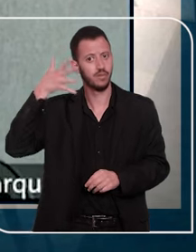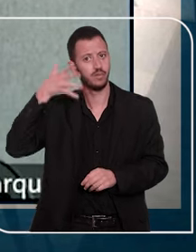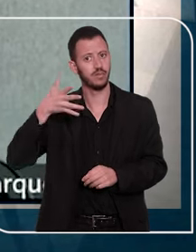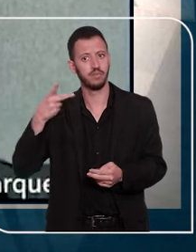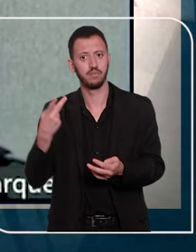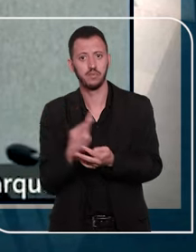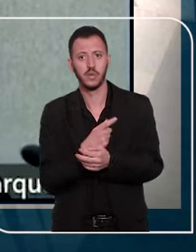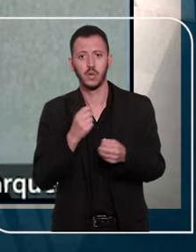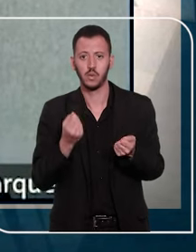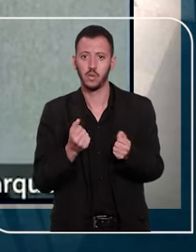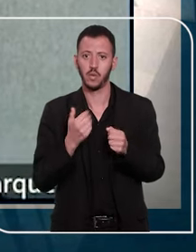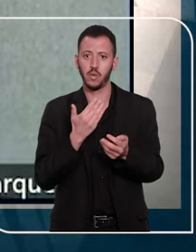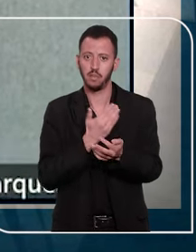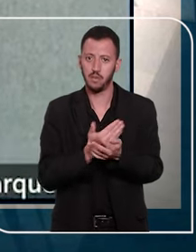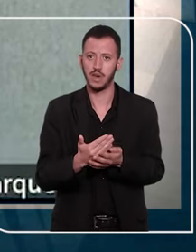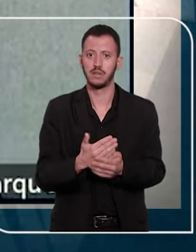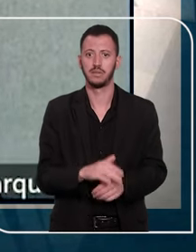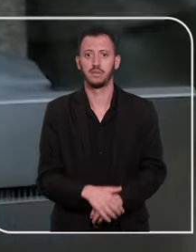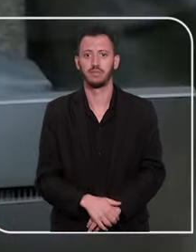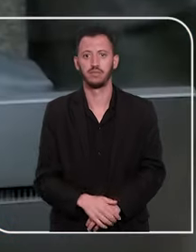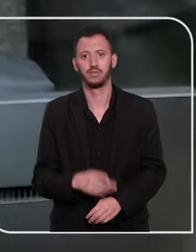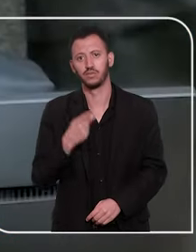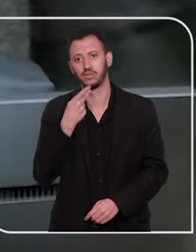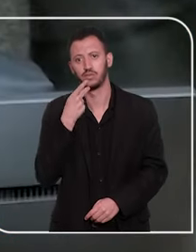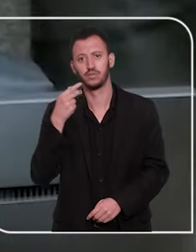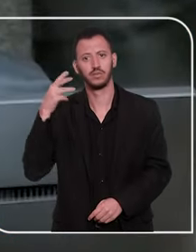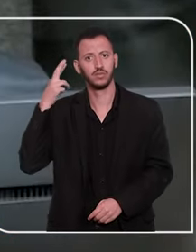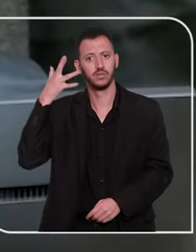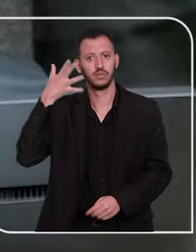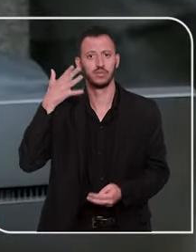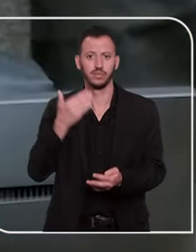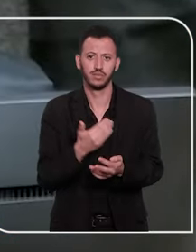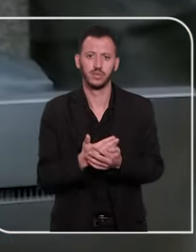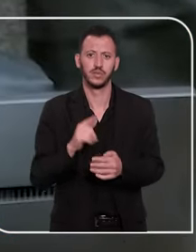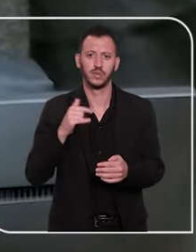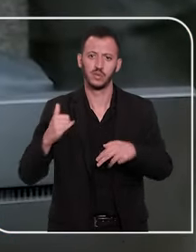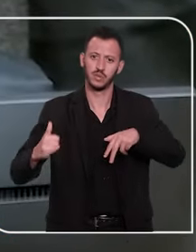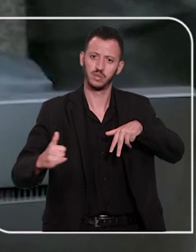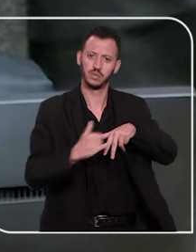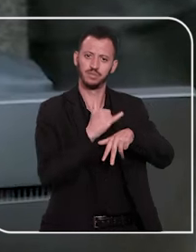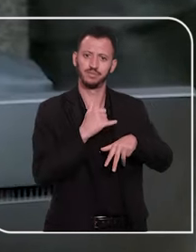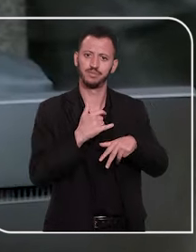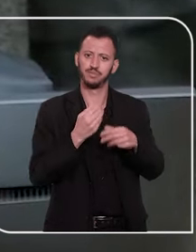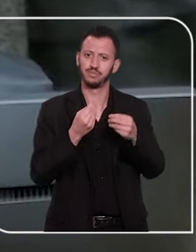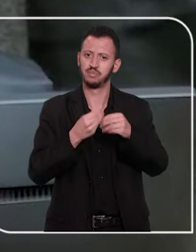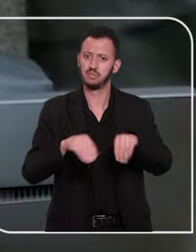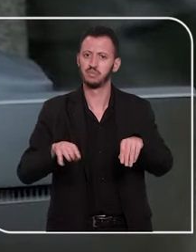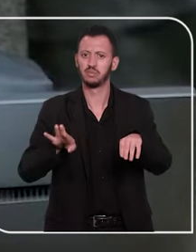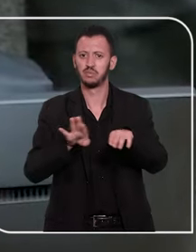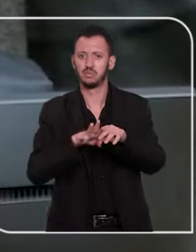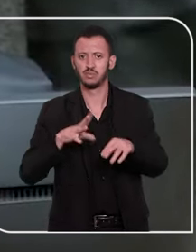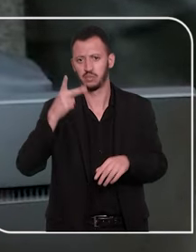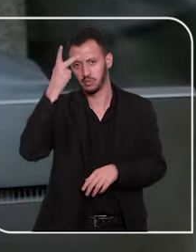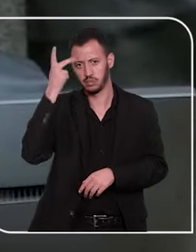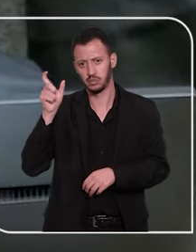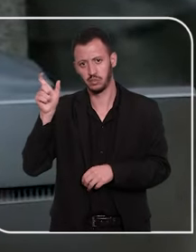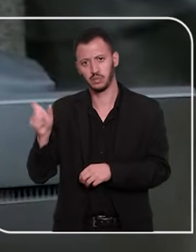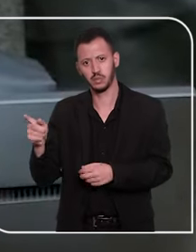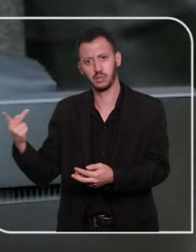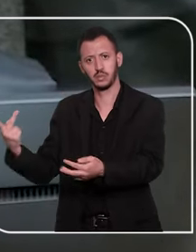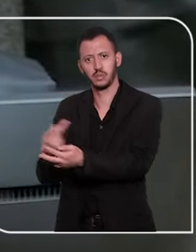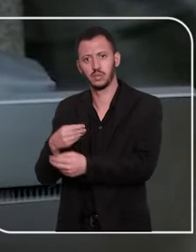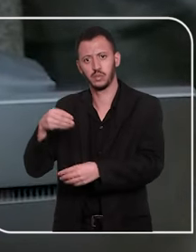relator do incidente tomasse a iniciativa o relator afirmou que a participação das vítimas dos danos em massa